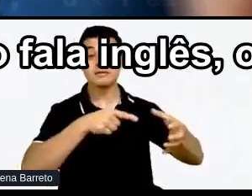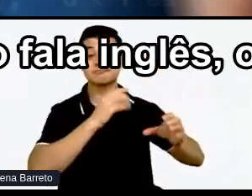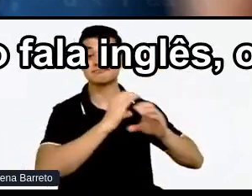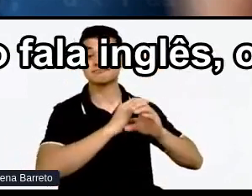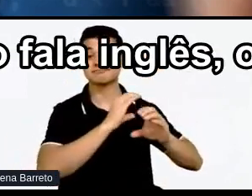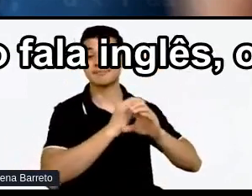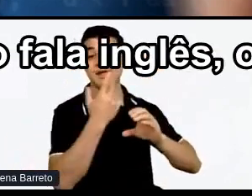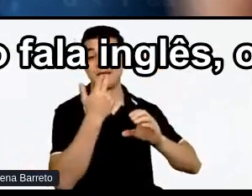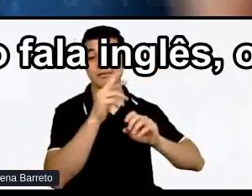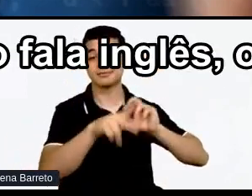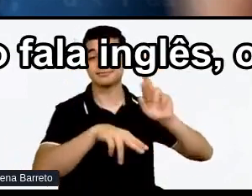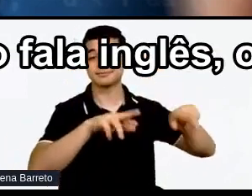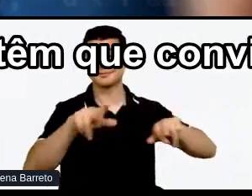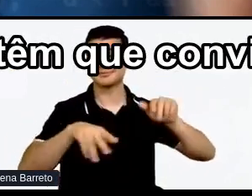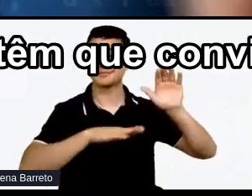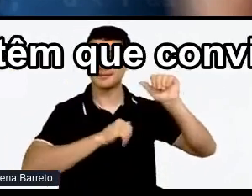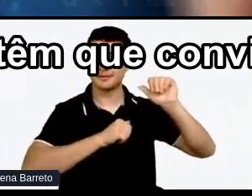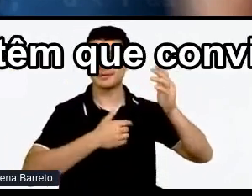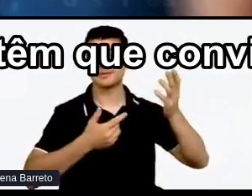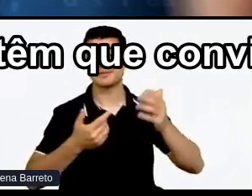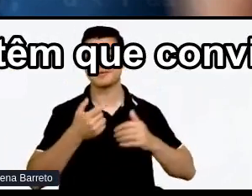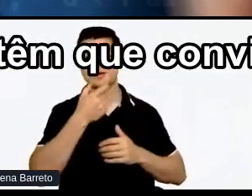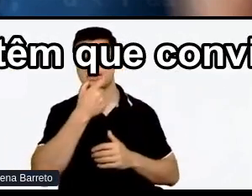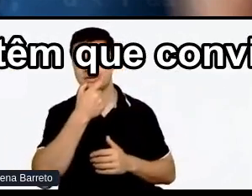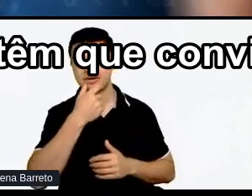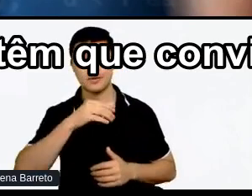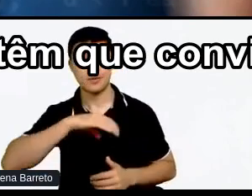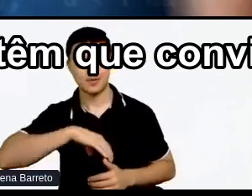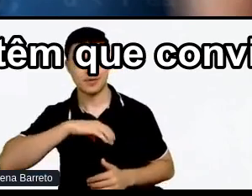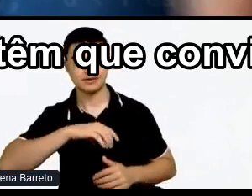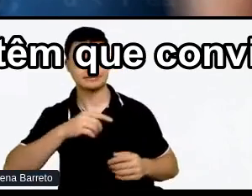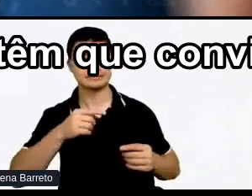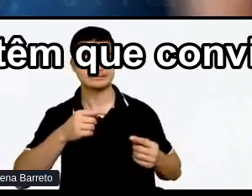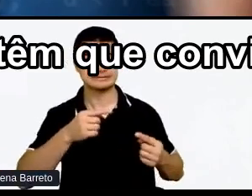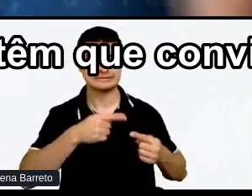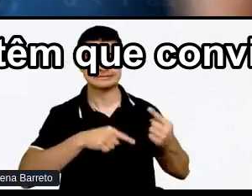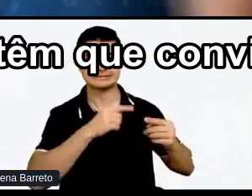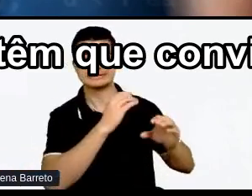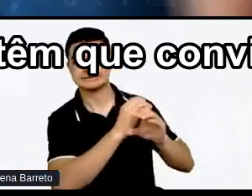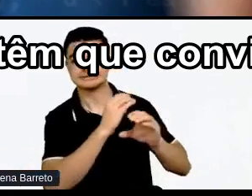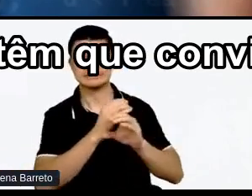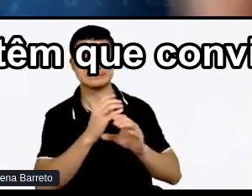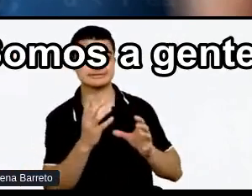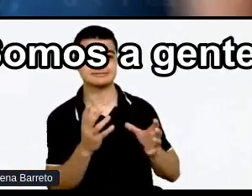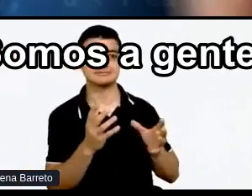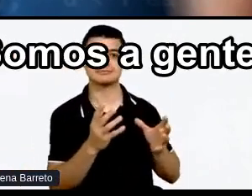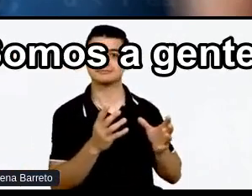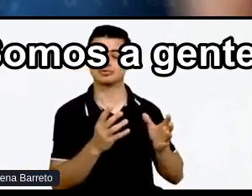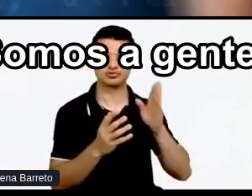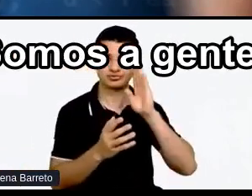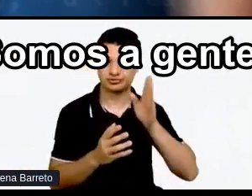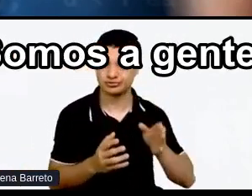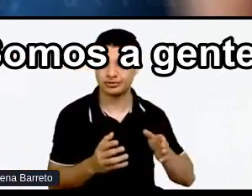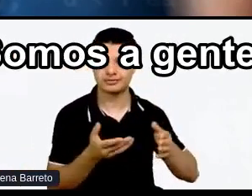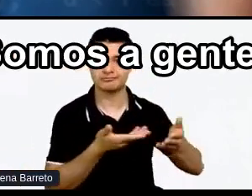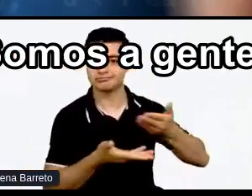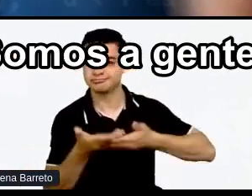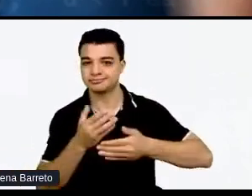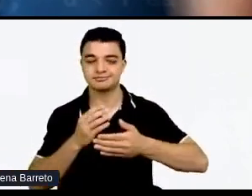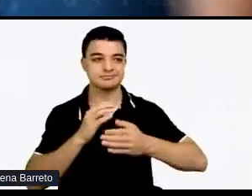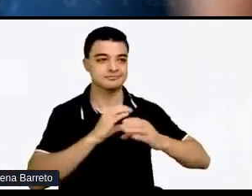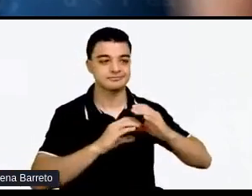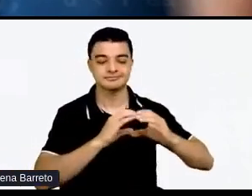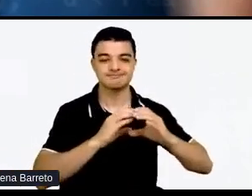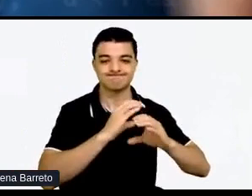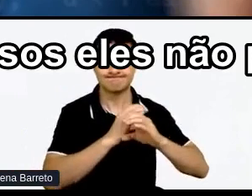fala inglês, o outro fala português, e aí eles têm que conviver já, né, em um processo. E o Somos, a gente mudou